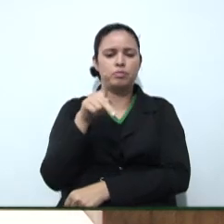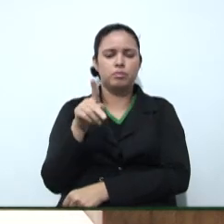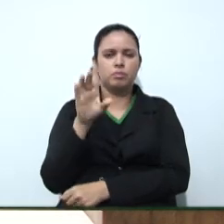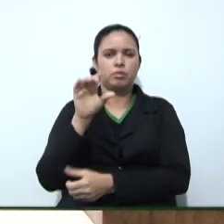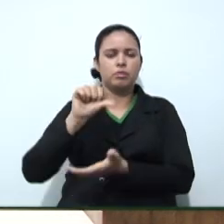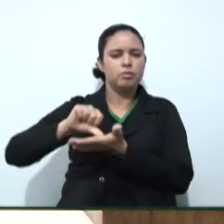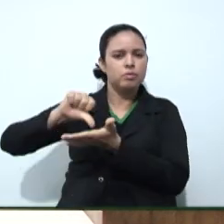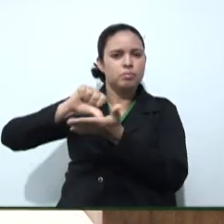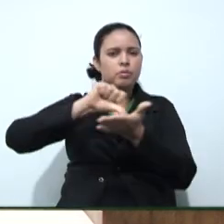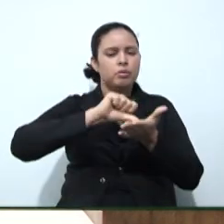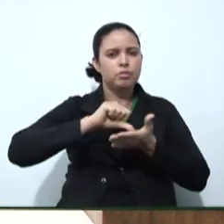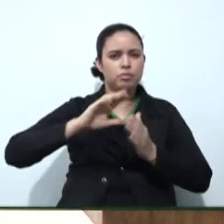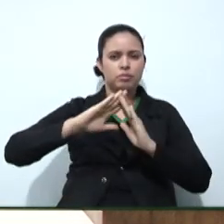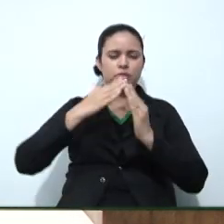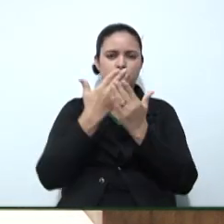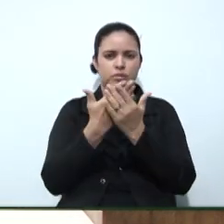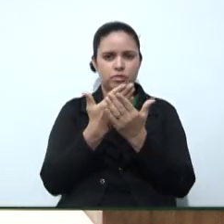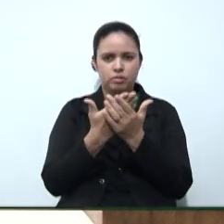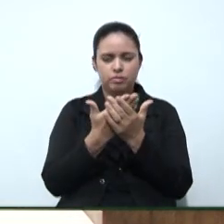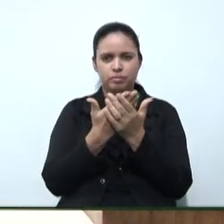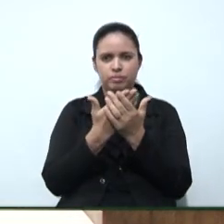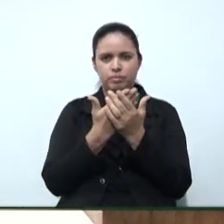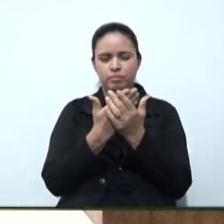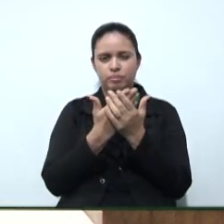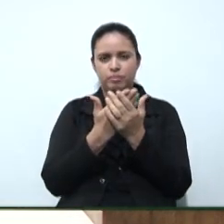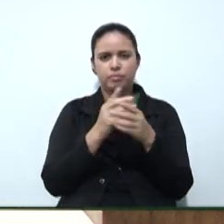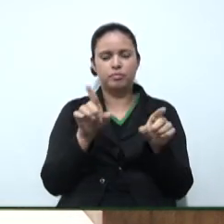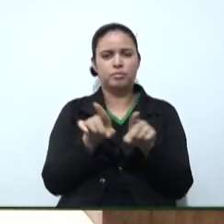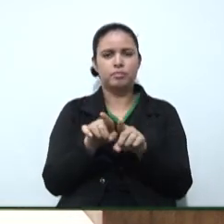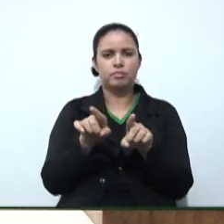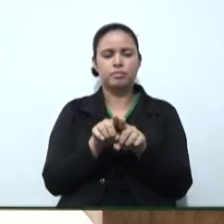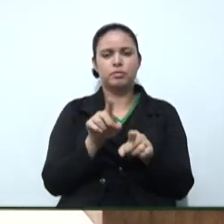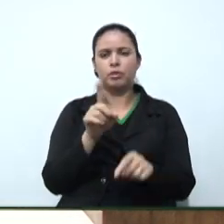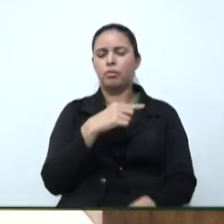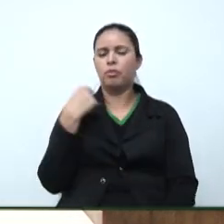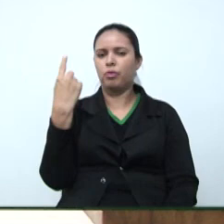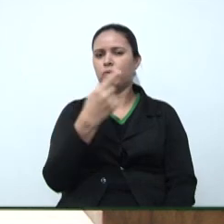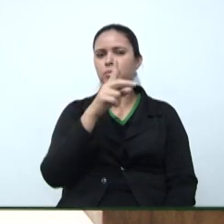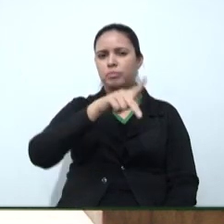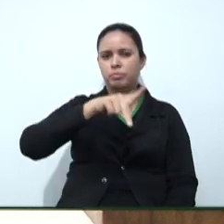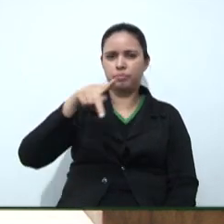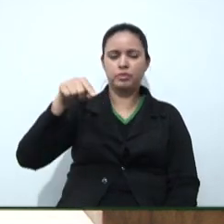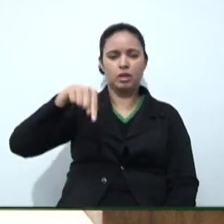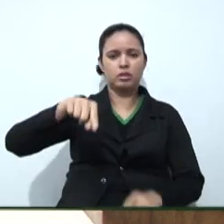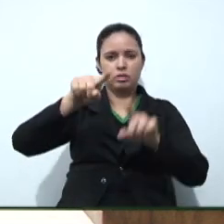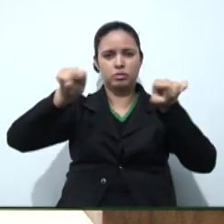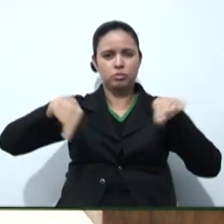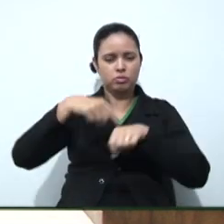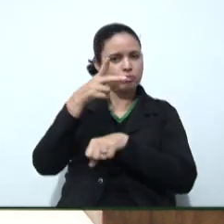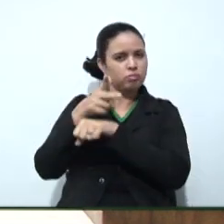polos, que estão lá nas escolas, não é? E também nós, professores que estamos aqui no estúdio,